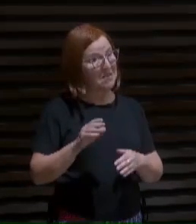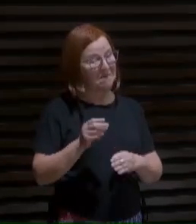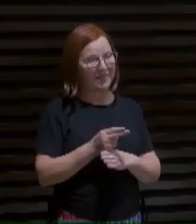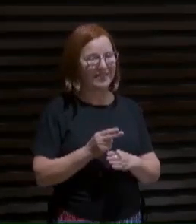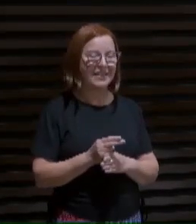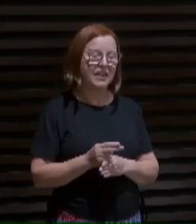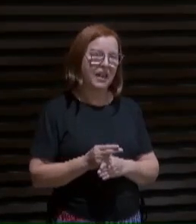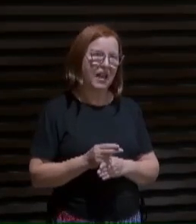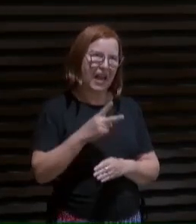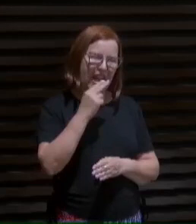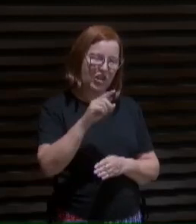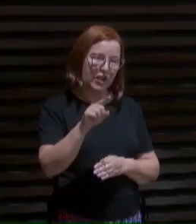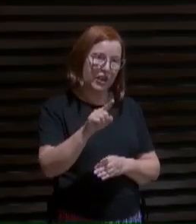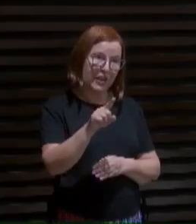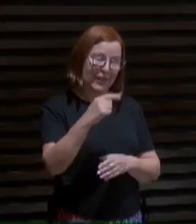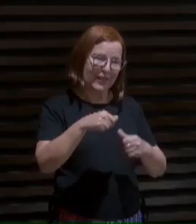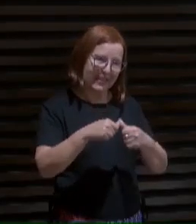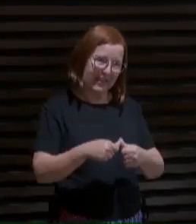no ano